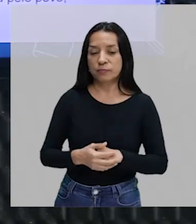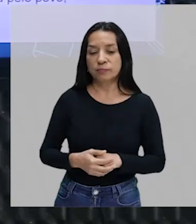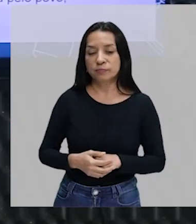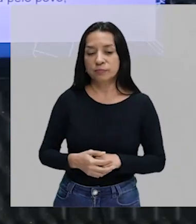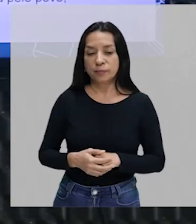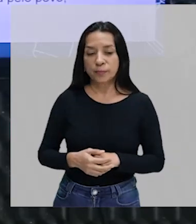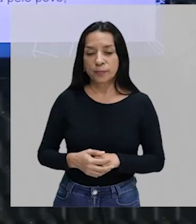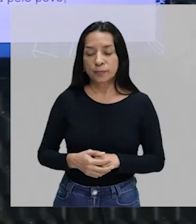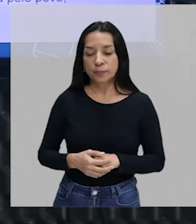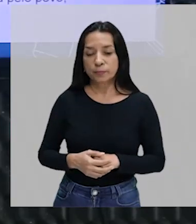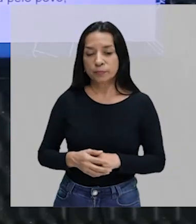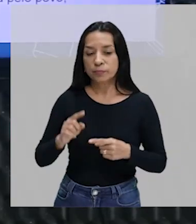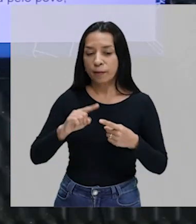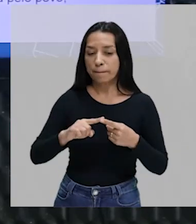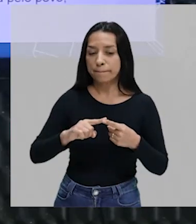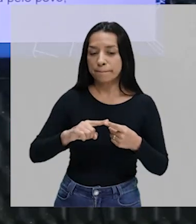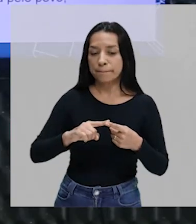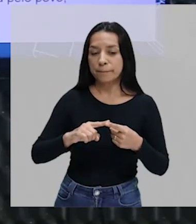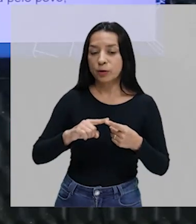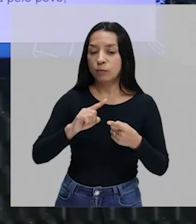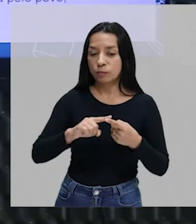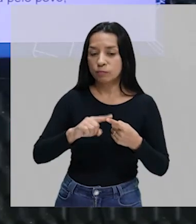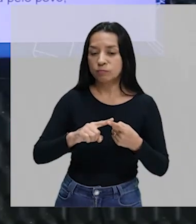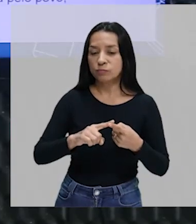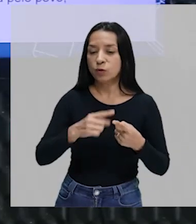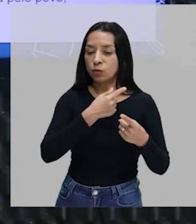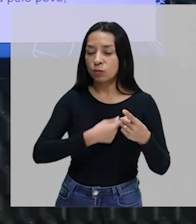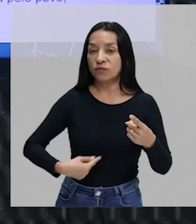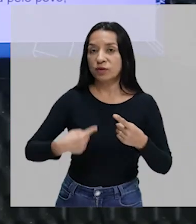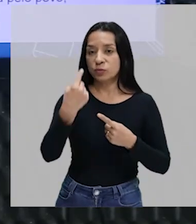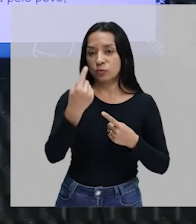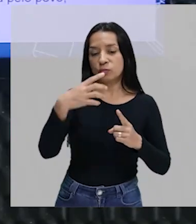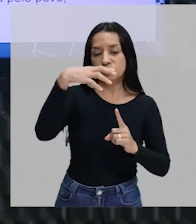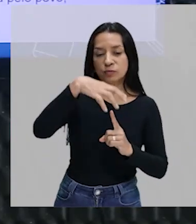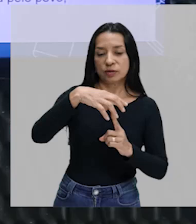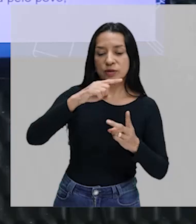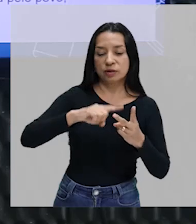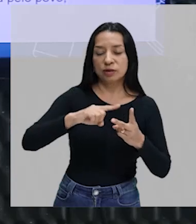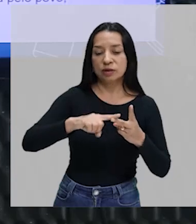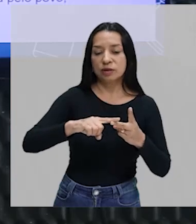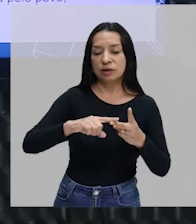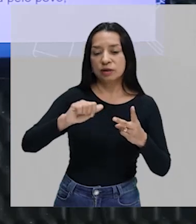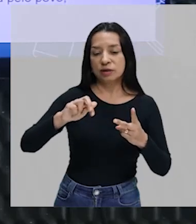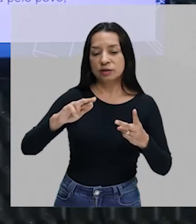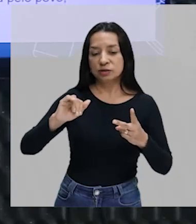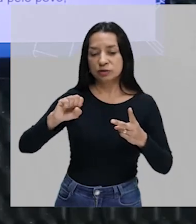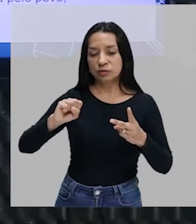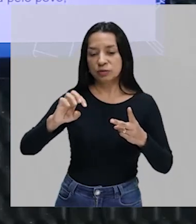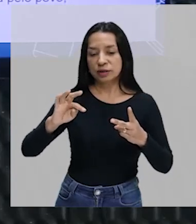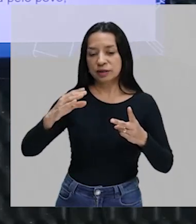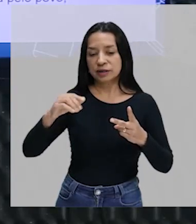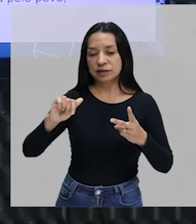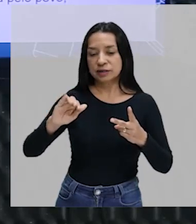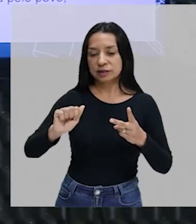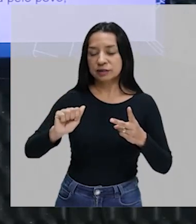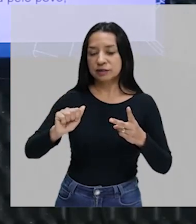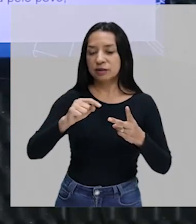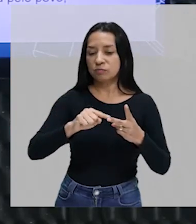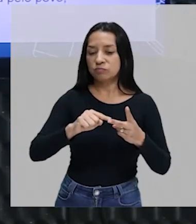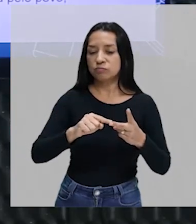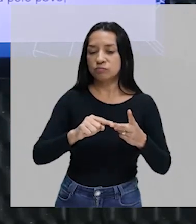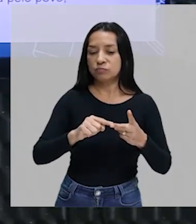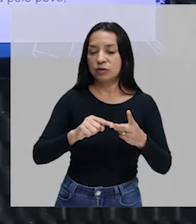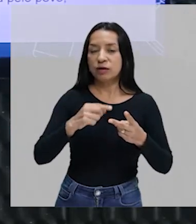aristocracia são poucos e a politeia são muitos, ok? Então vai aumentando o número de